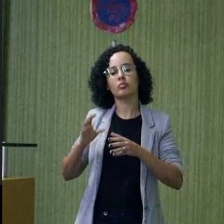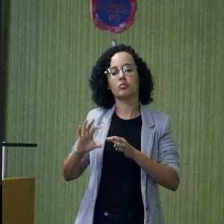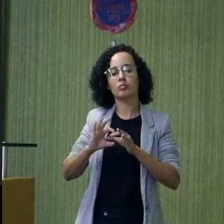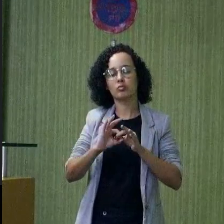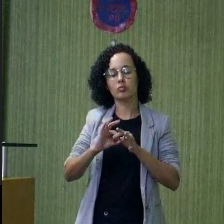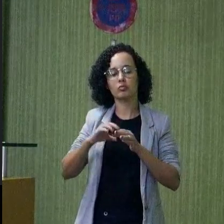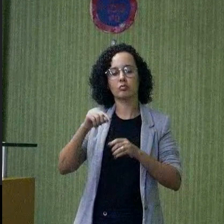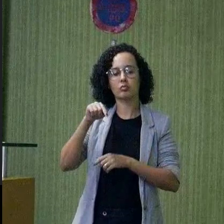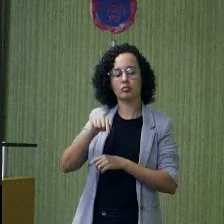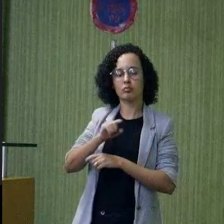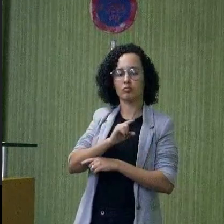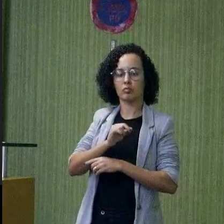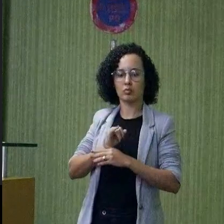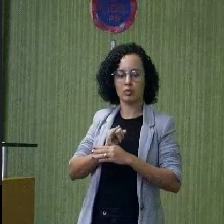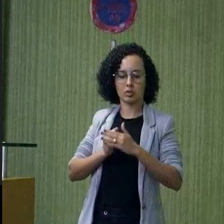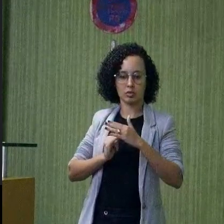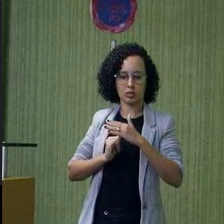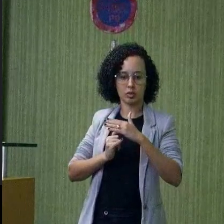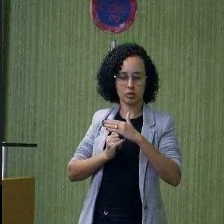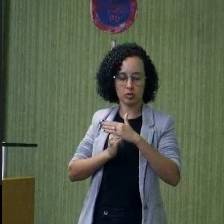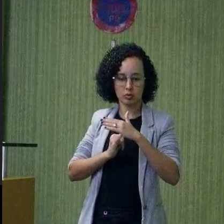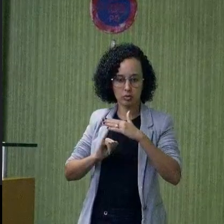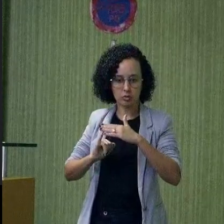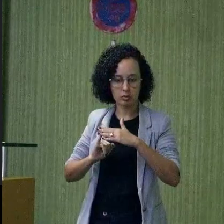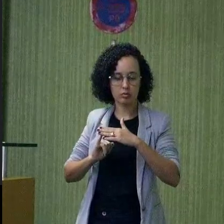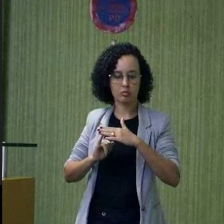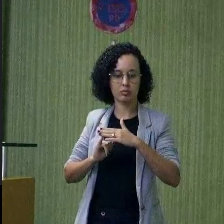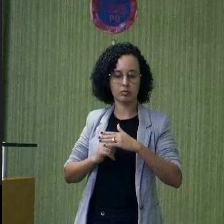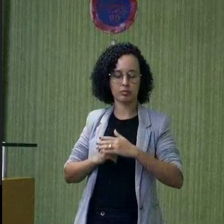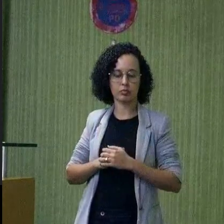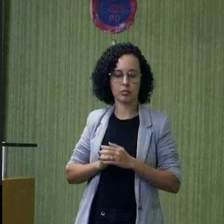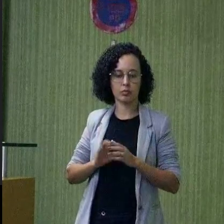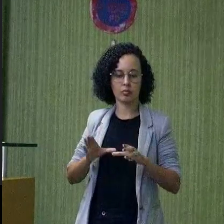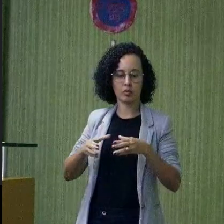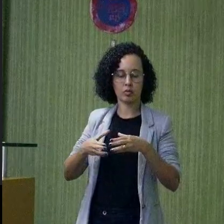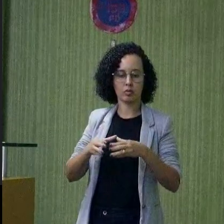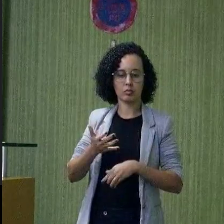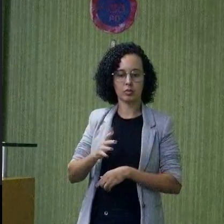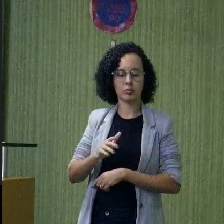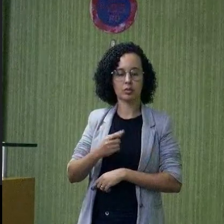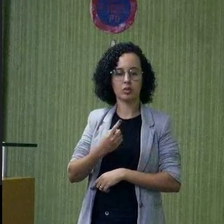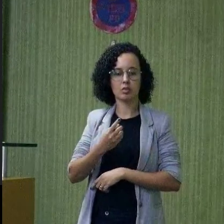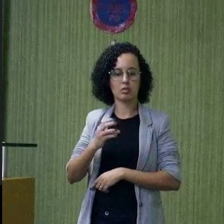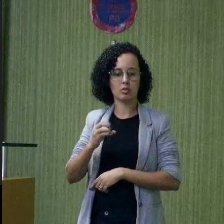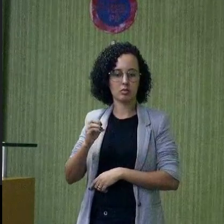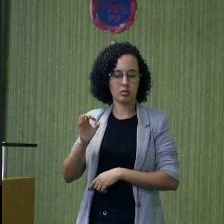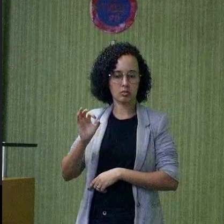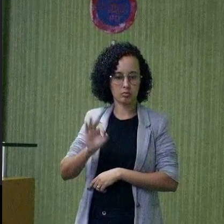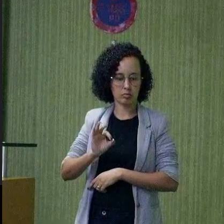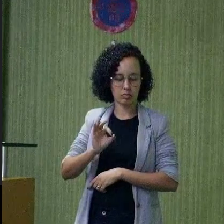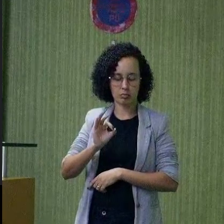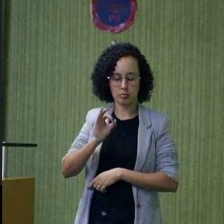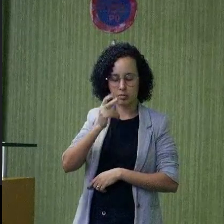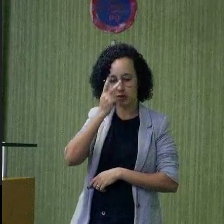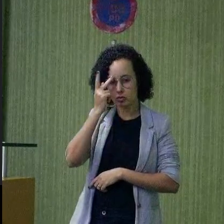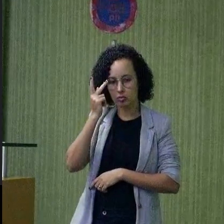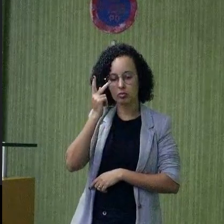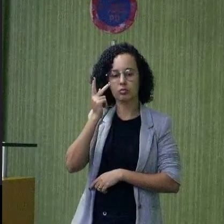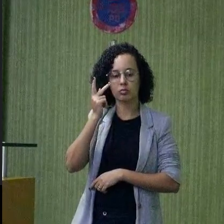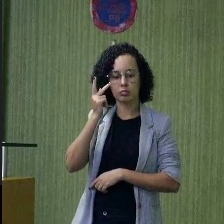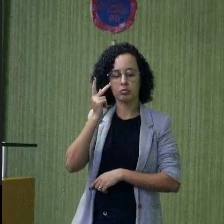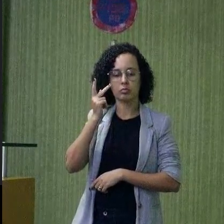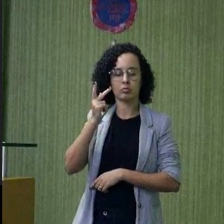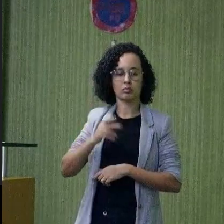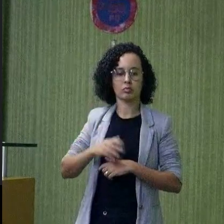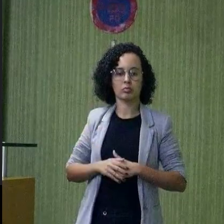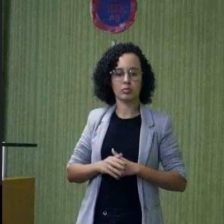deu eh um grupo da ordem de 100 pessoas né nos momentos eh de trabalho em